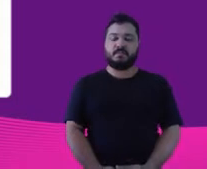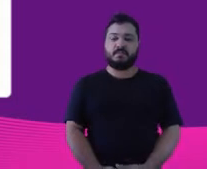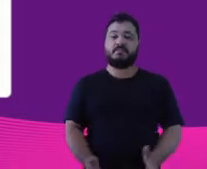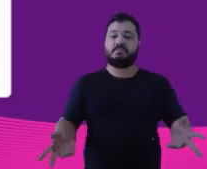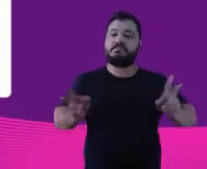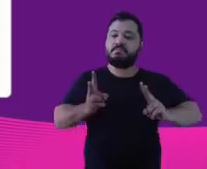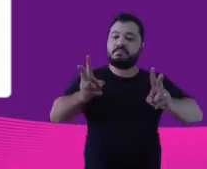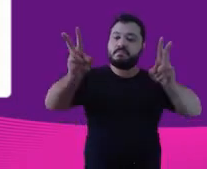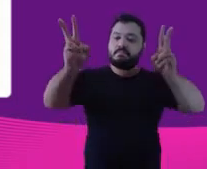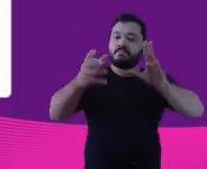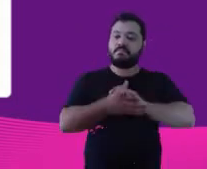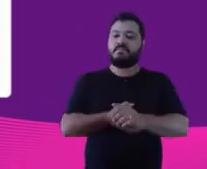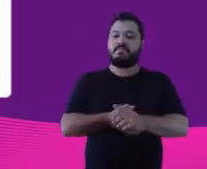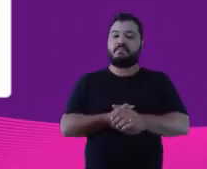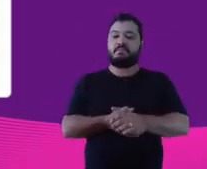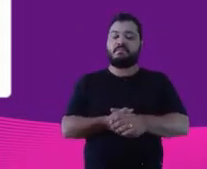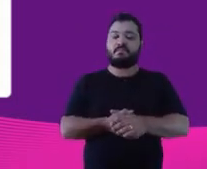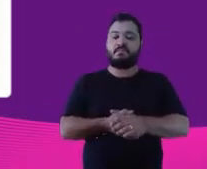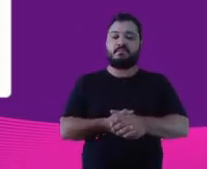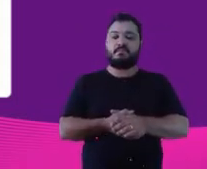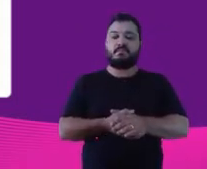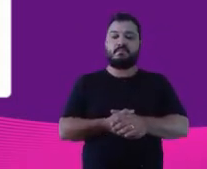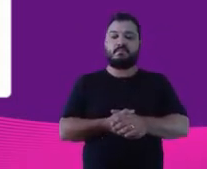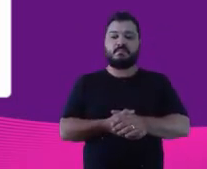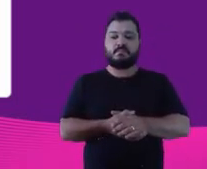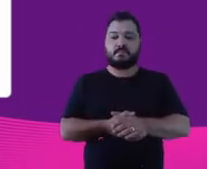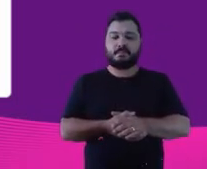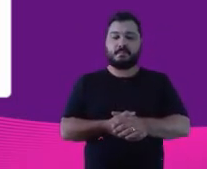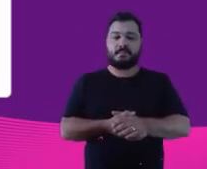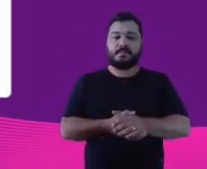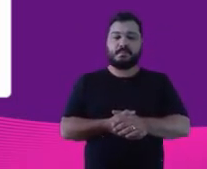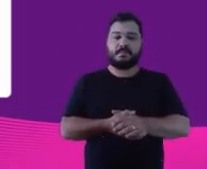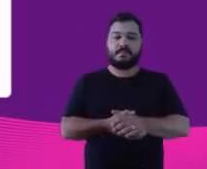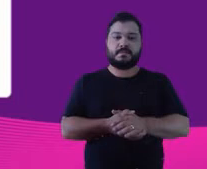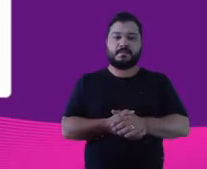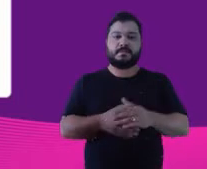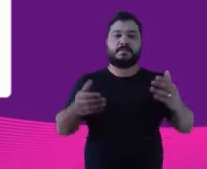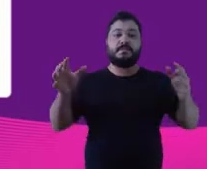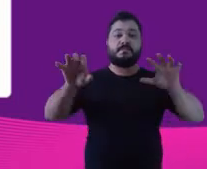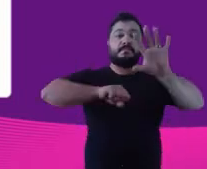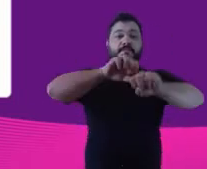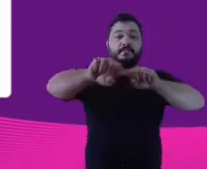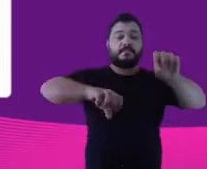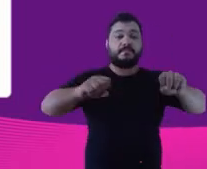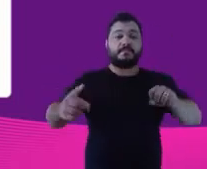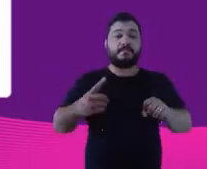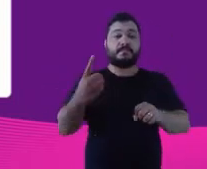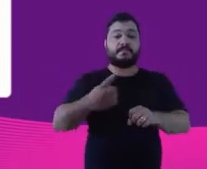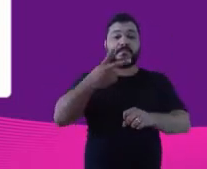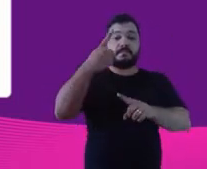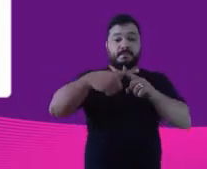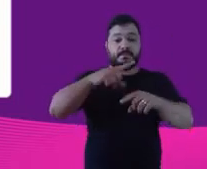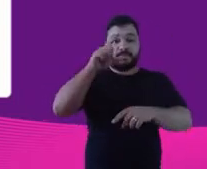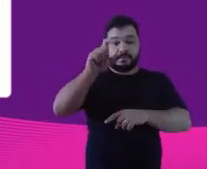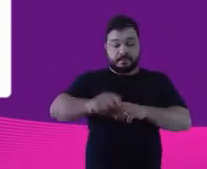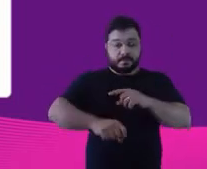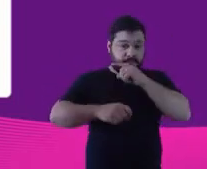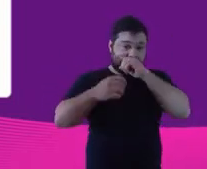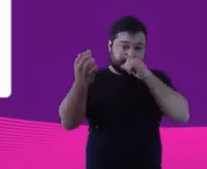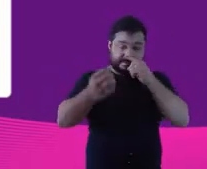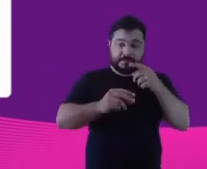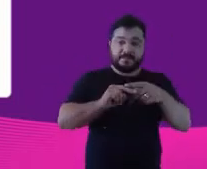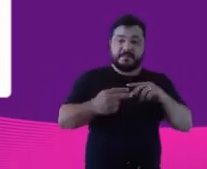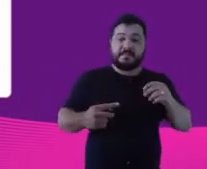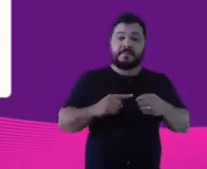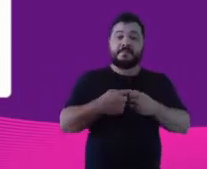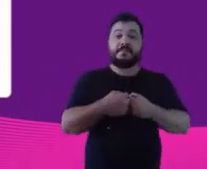Seguimos com o transplante autólogo de medula óssea. Ele coletou 12 vezes 10 a sexta células